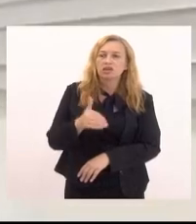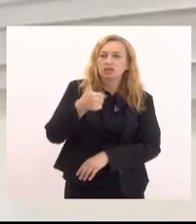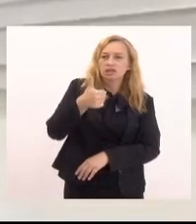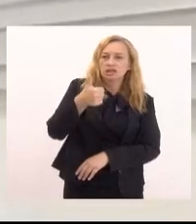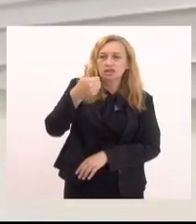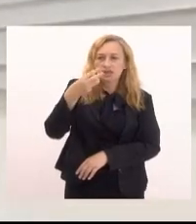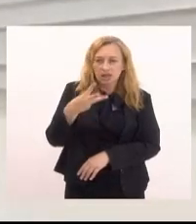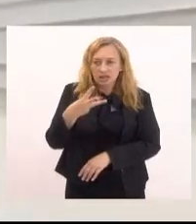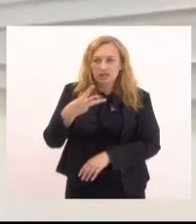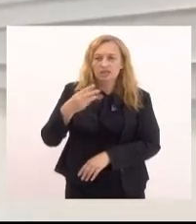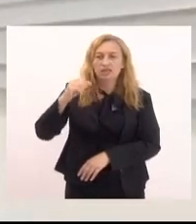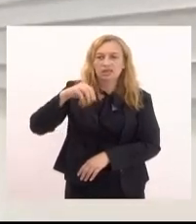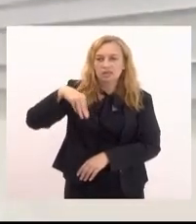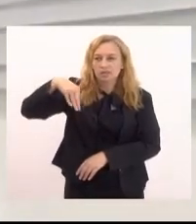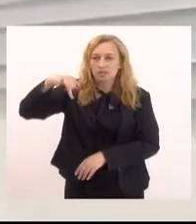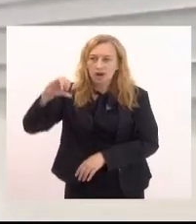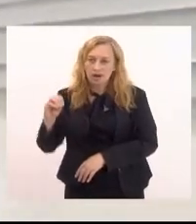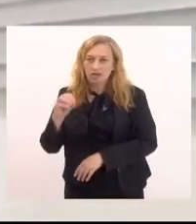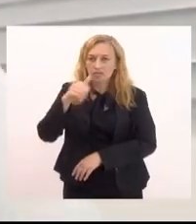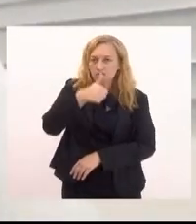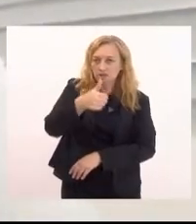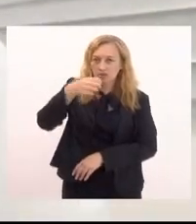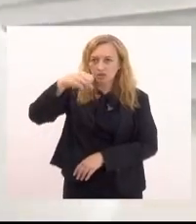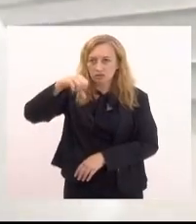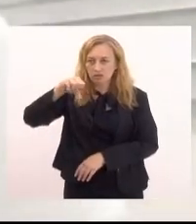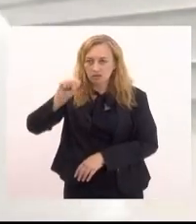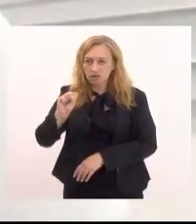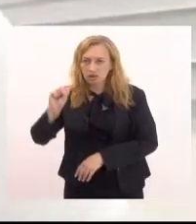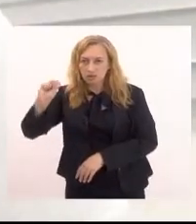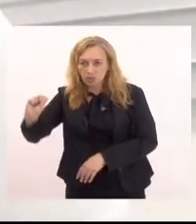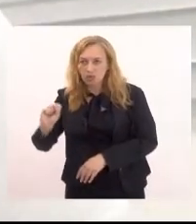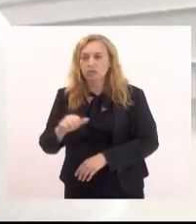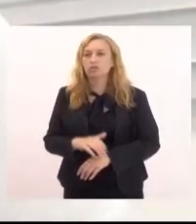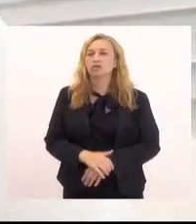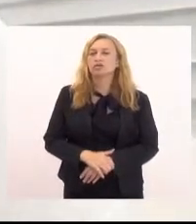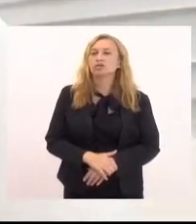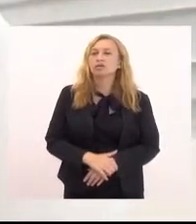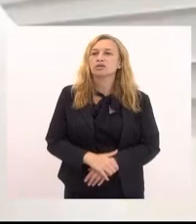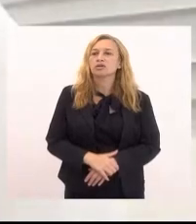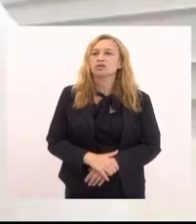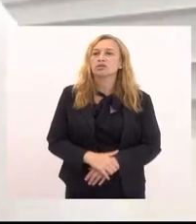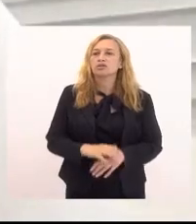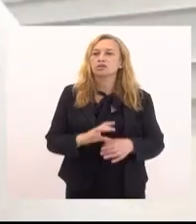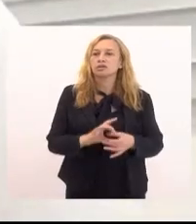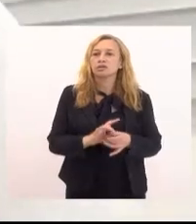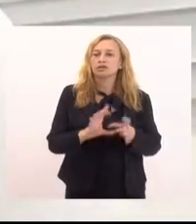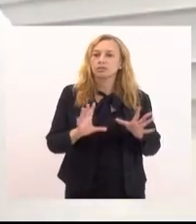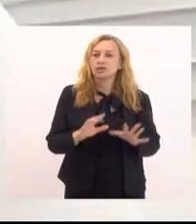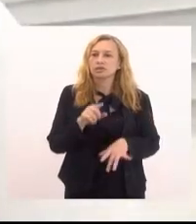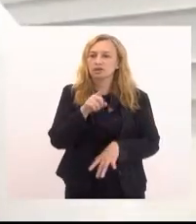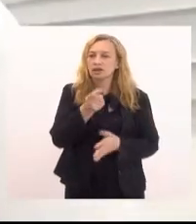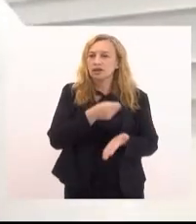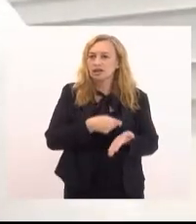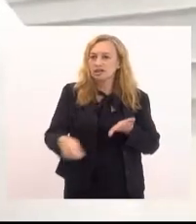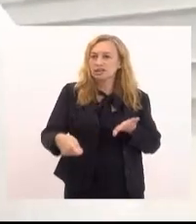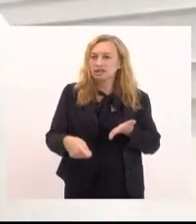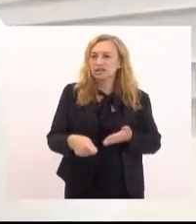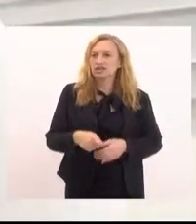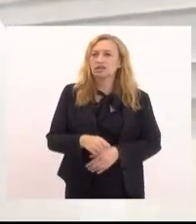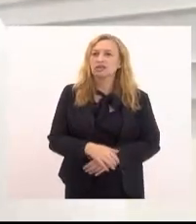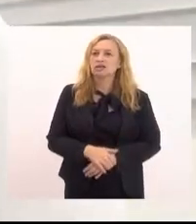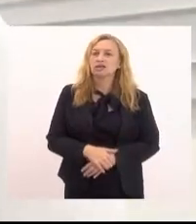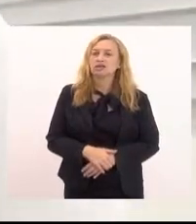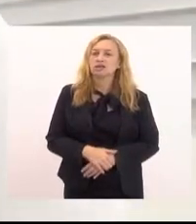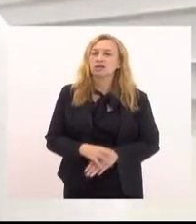de maio de 1888, quando houve ali a abolição assinada, né, pela